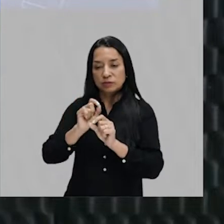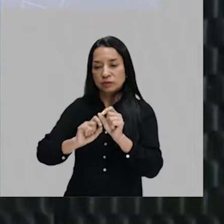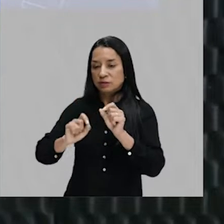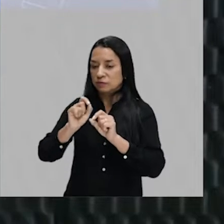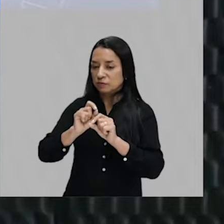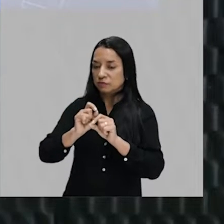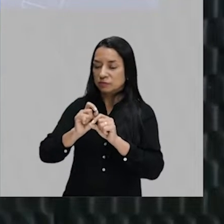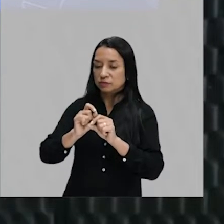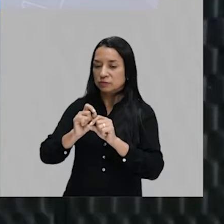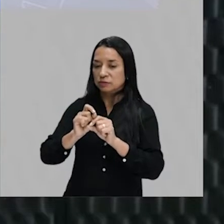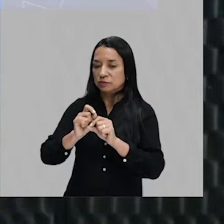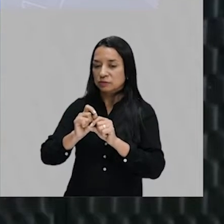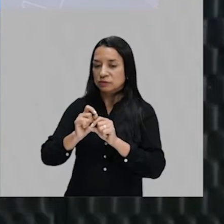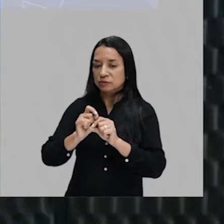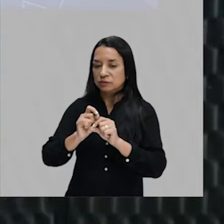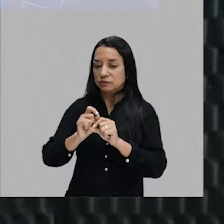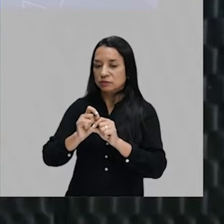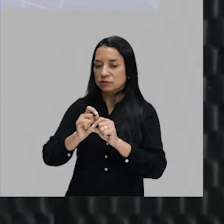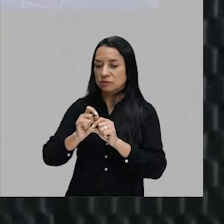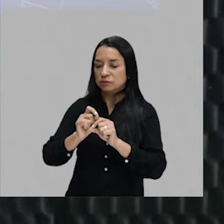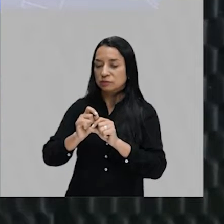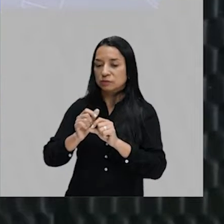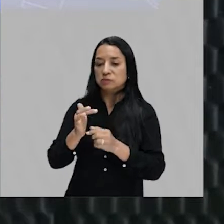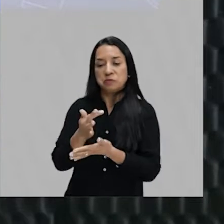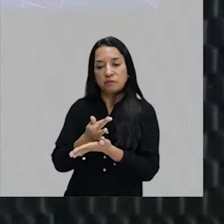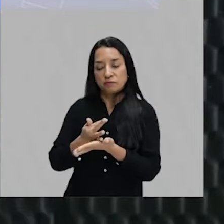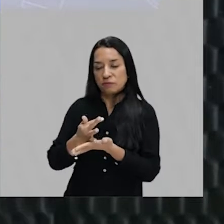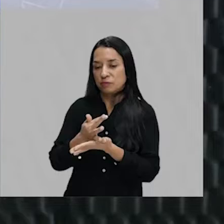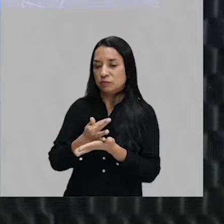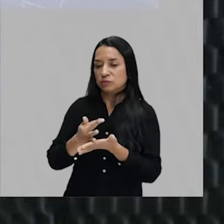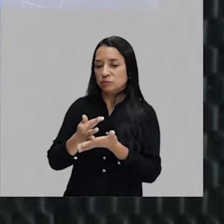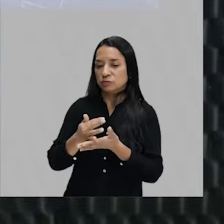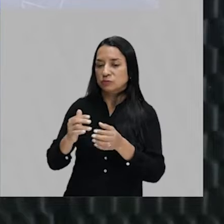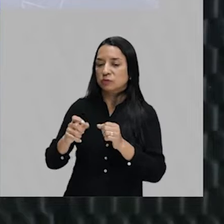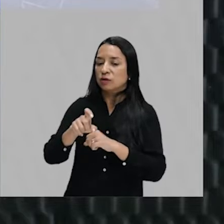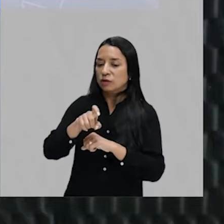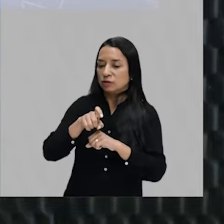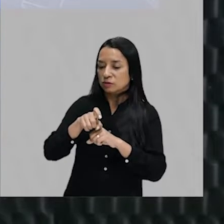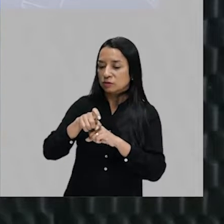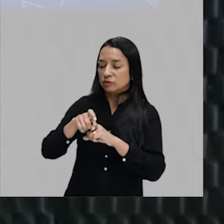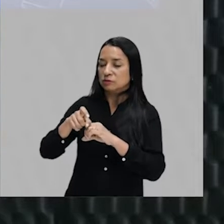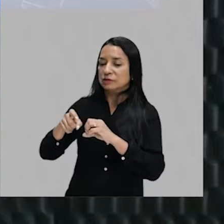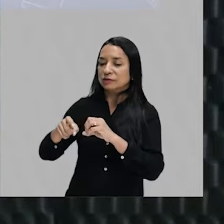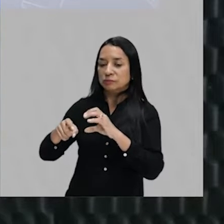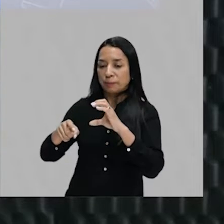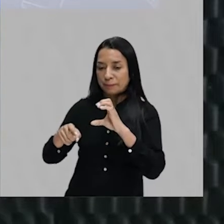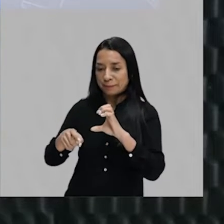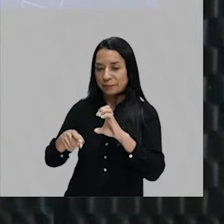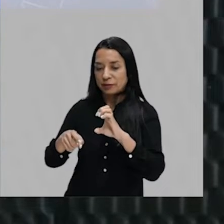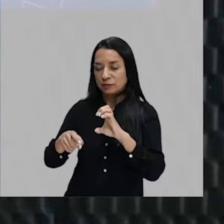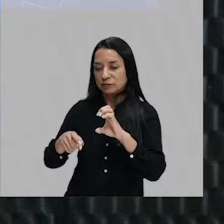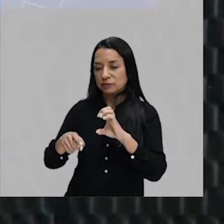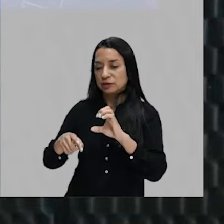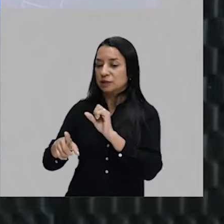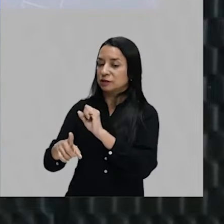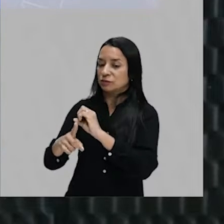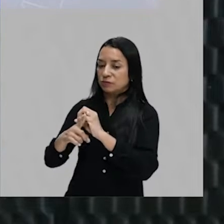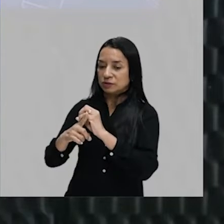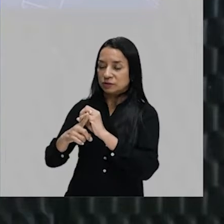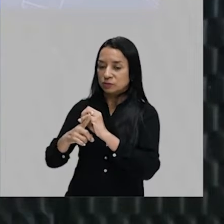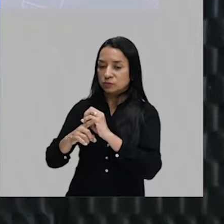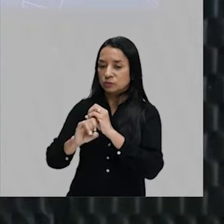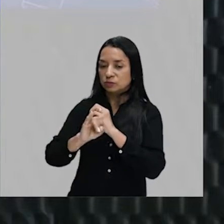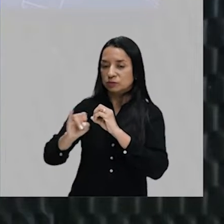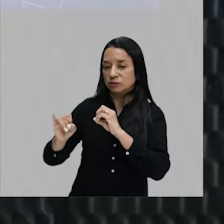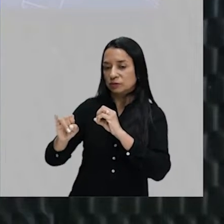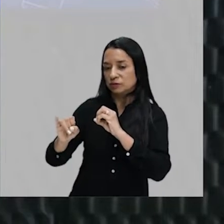vende cara isso é falso né o x pertence ao vazio é falso logo se o x não tá no